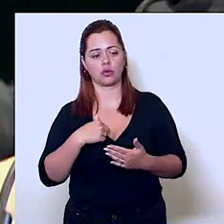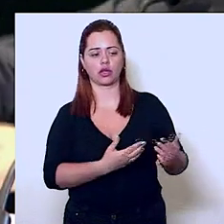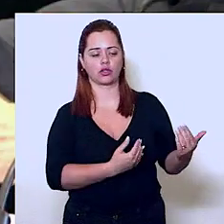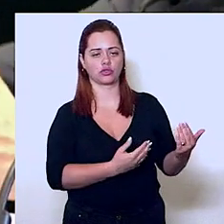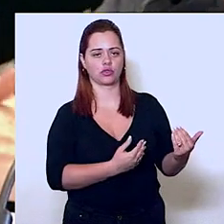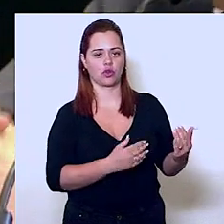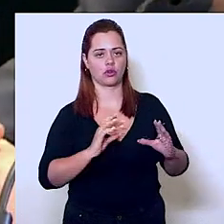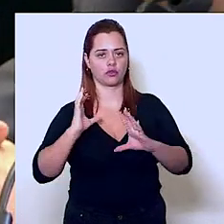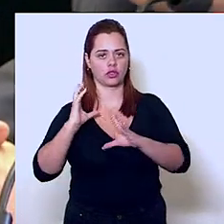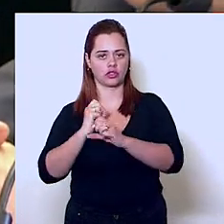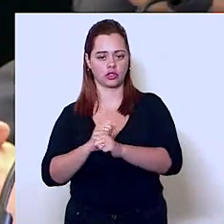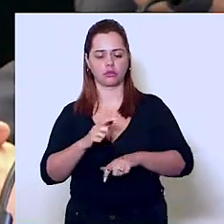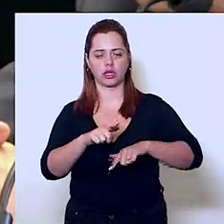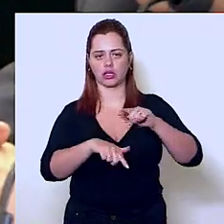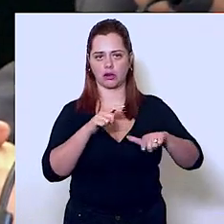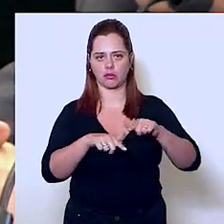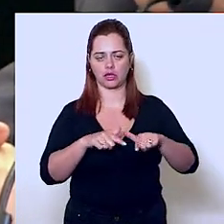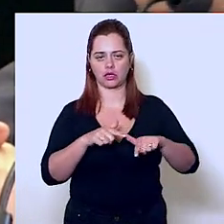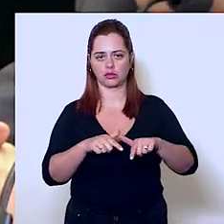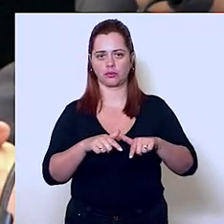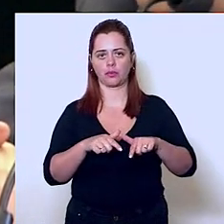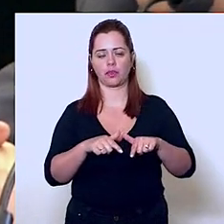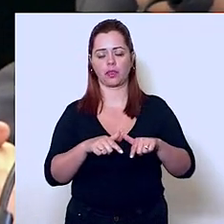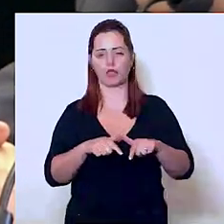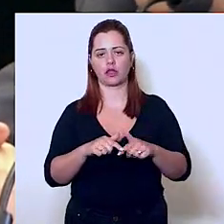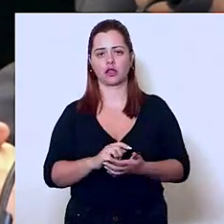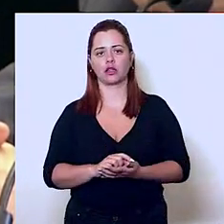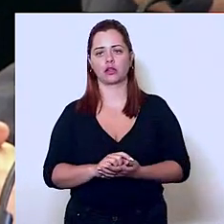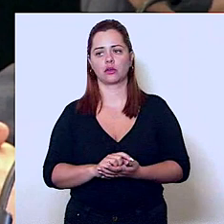da hidrelétrica de Assuan, né, no Egito,